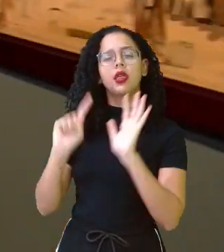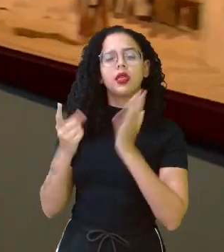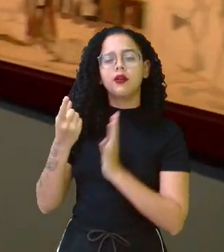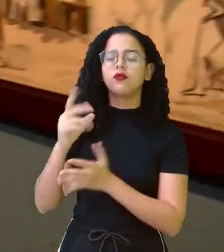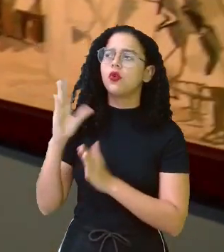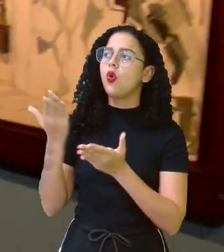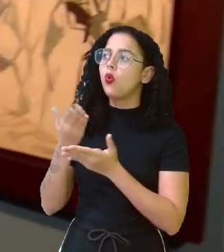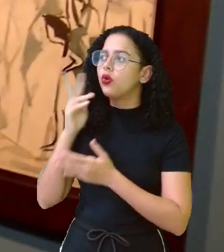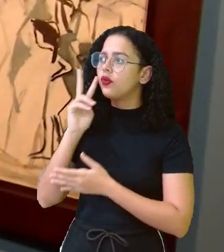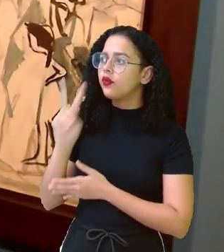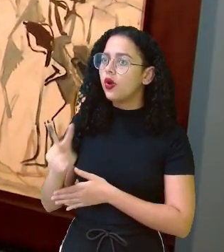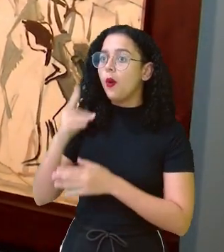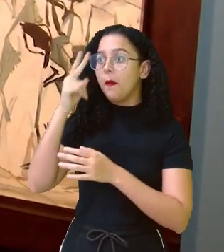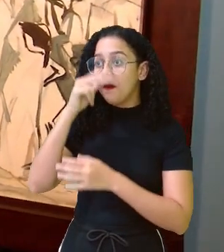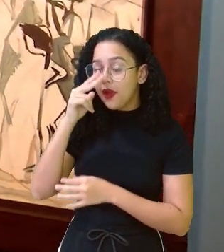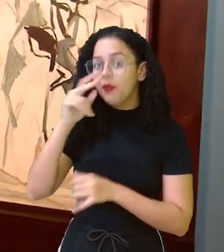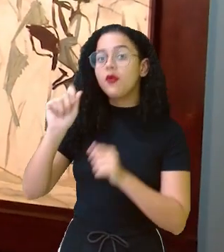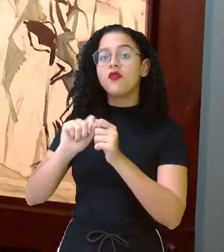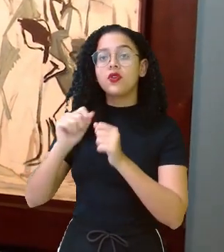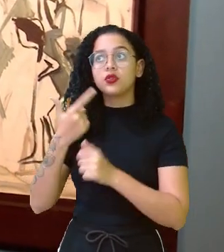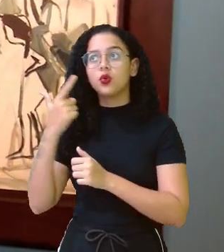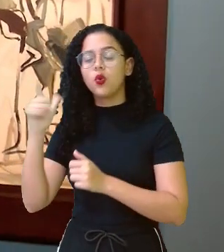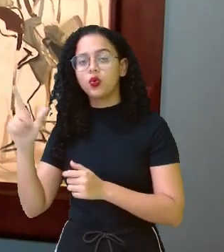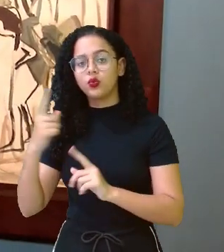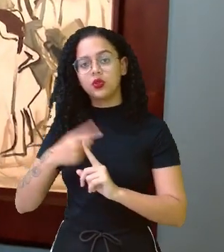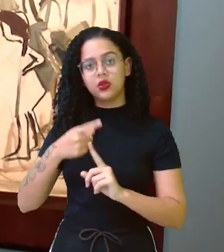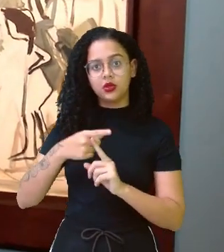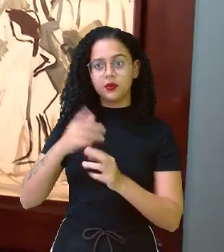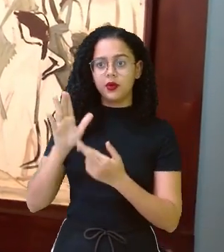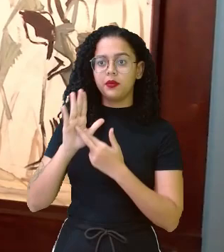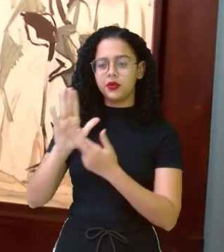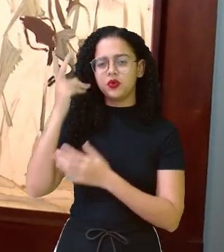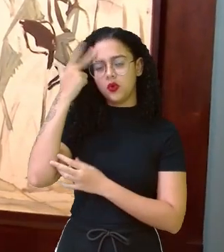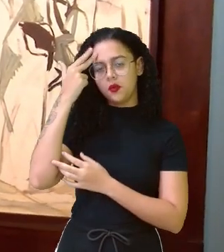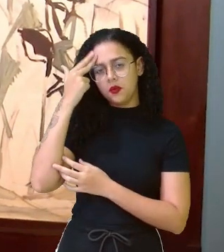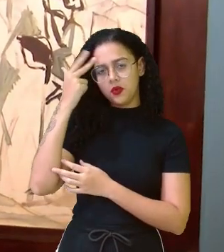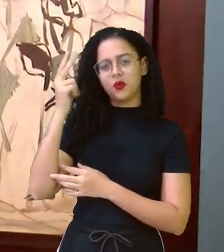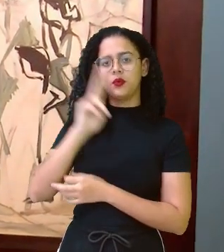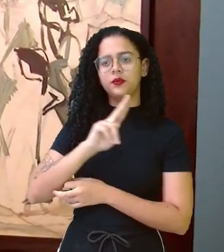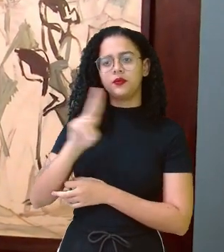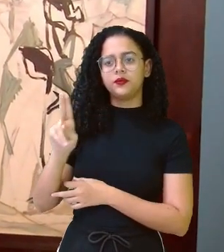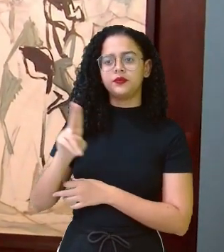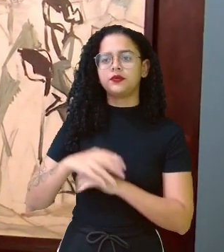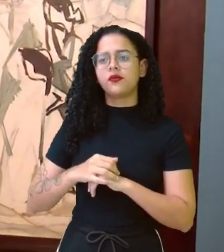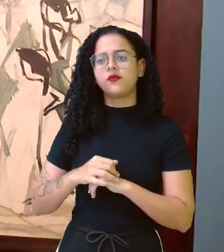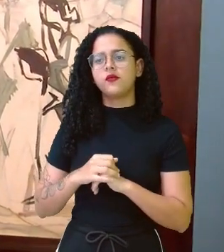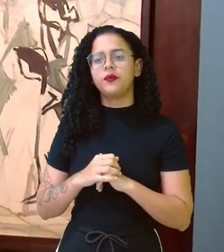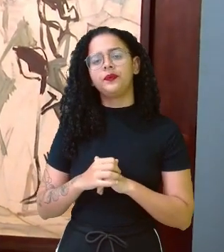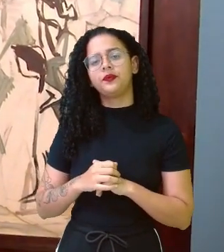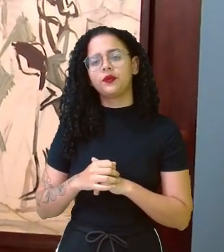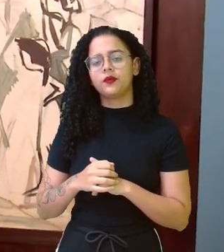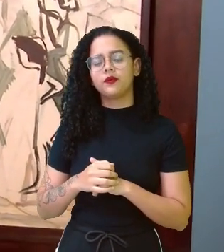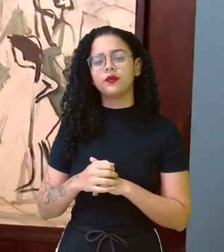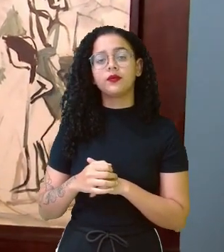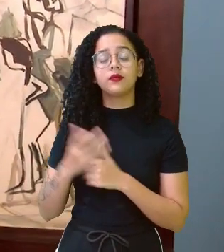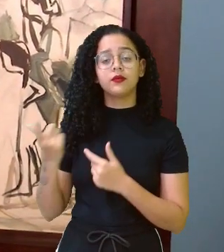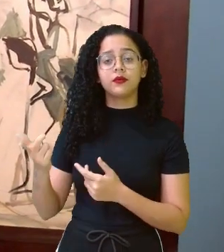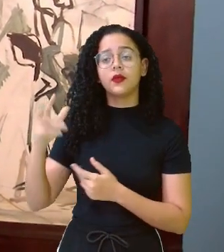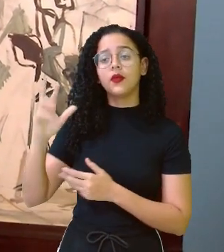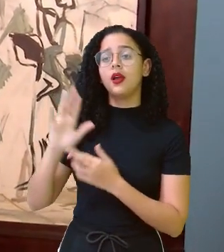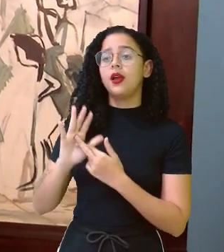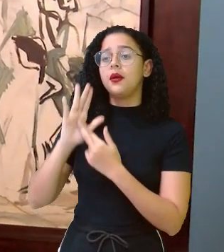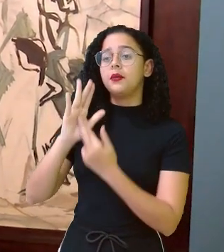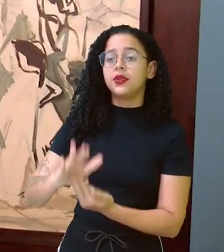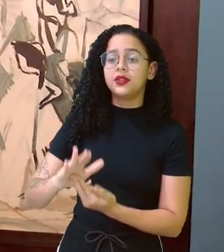vê o mesmo Zé Cláudio fazendo uma representação muito comum, né, chamada de A Feira de Cabrobló, que dá uma representação agora